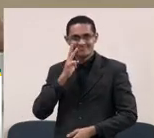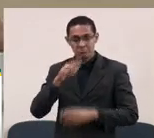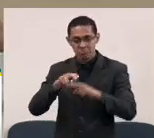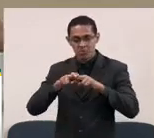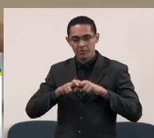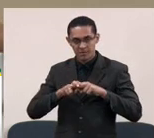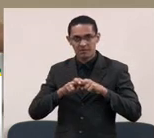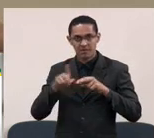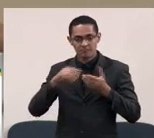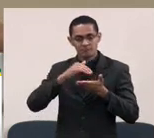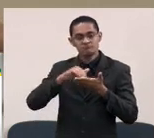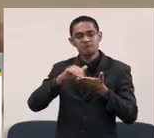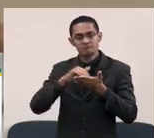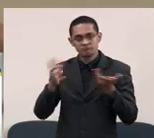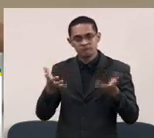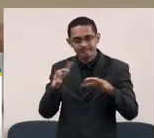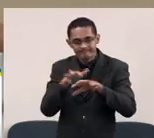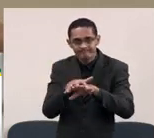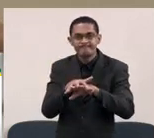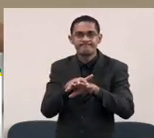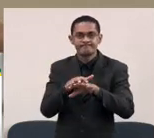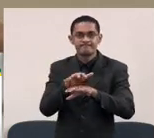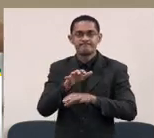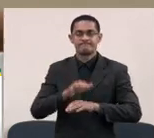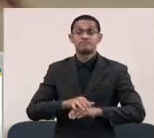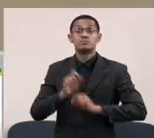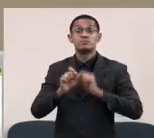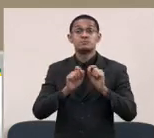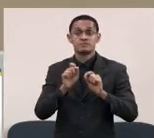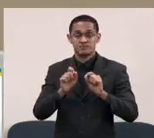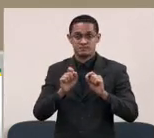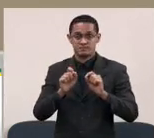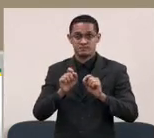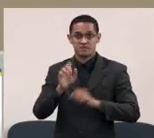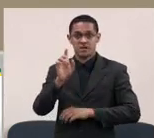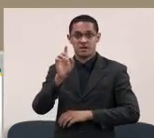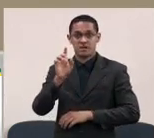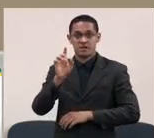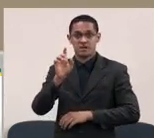de Inclusão e Mobilização Social, é garantir que tanto